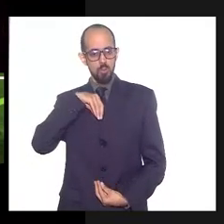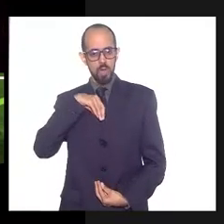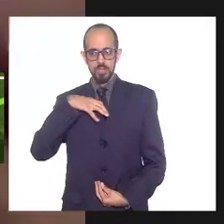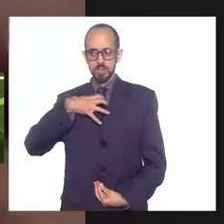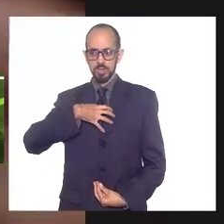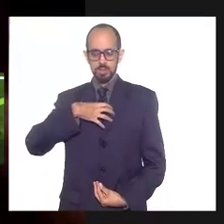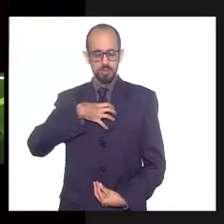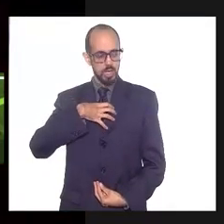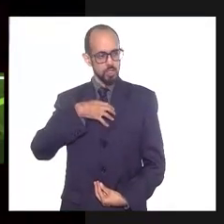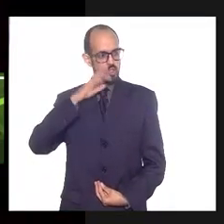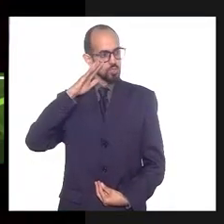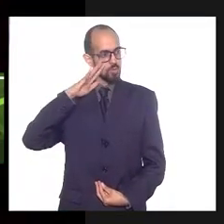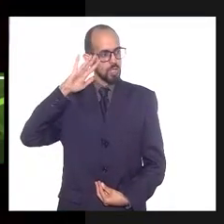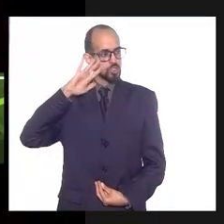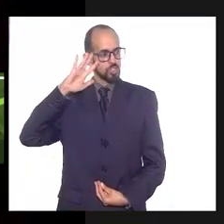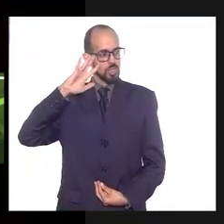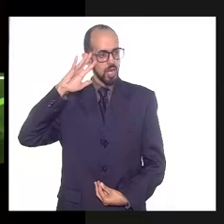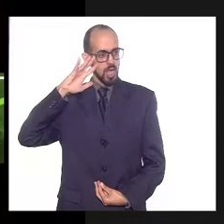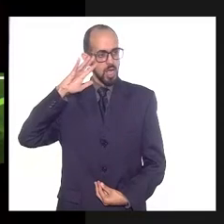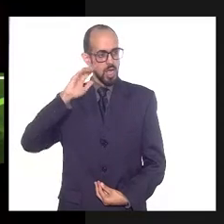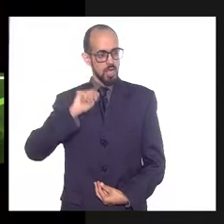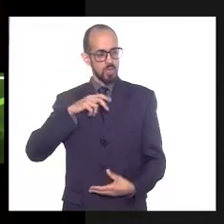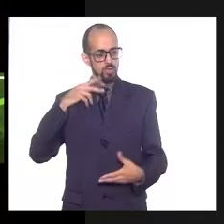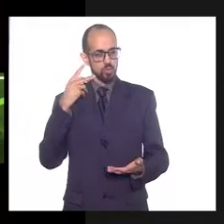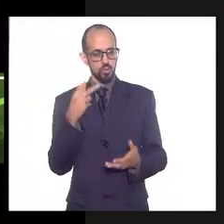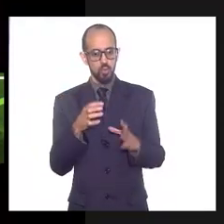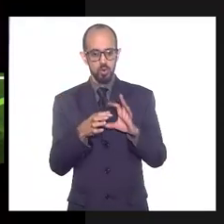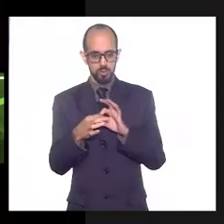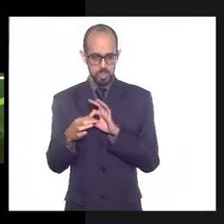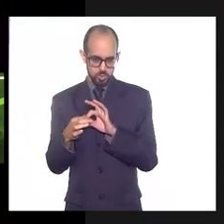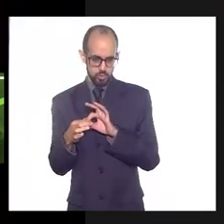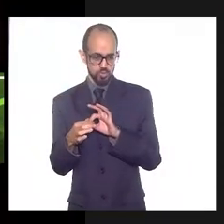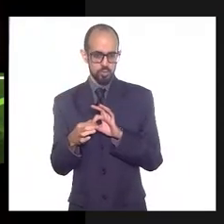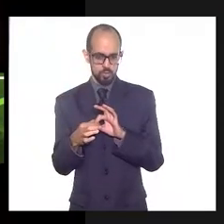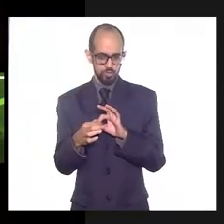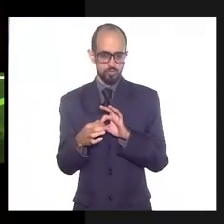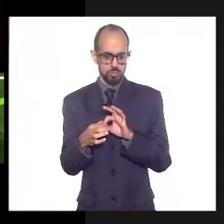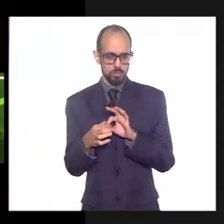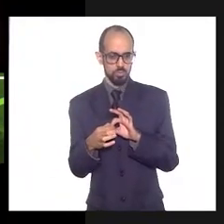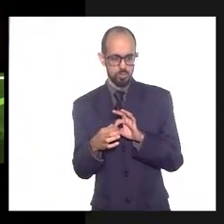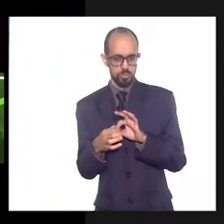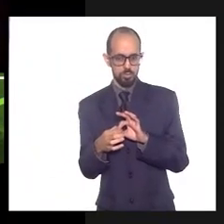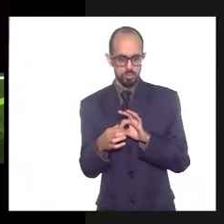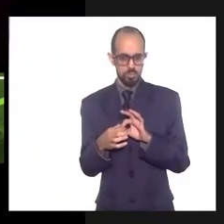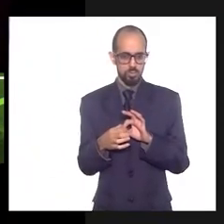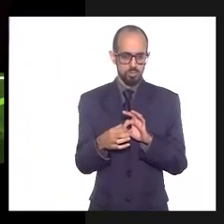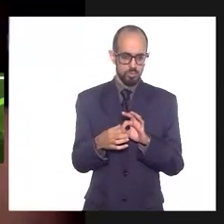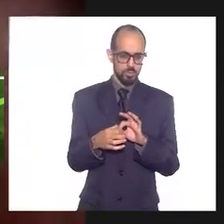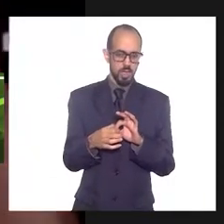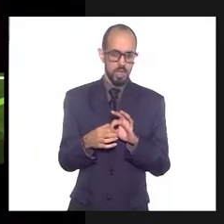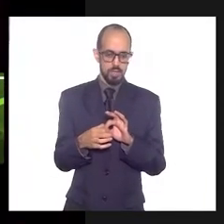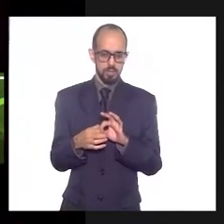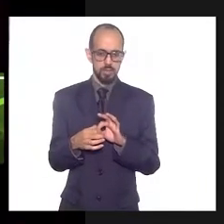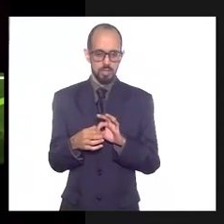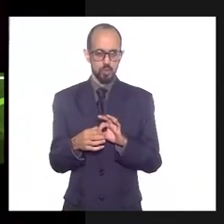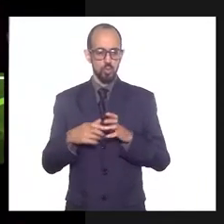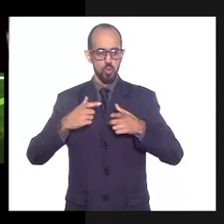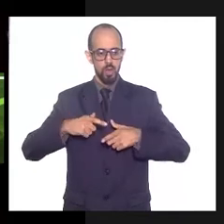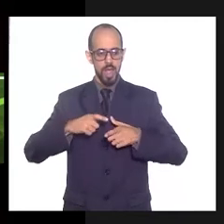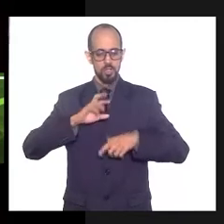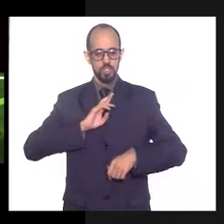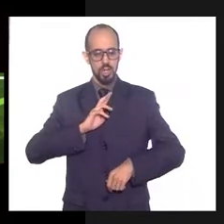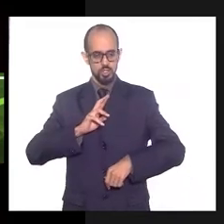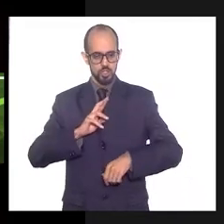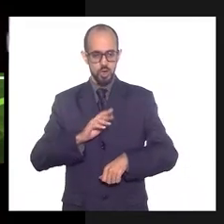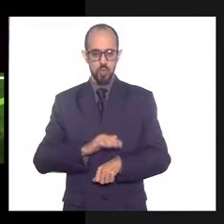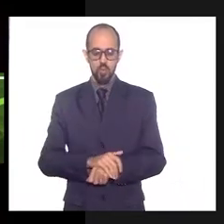de imaginar uma situação daquela nos termos um templo religioso